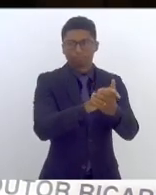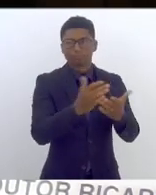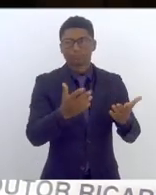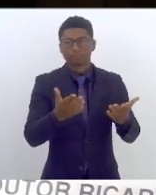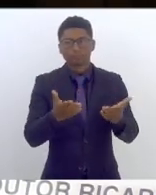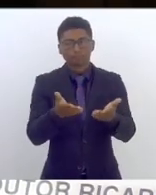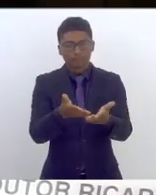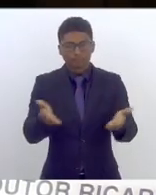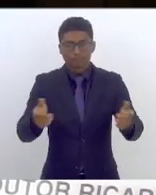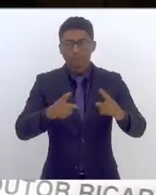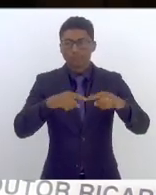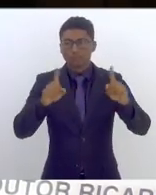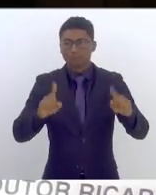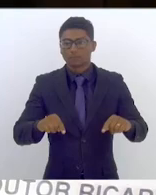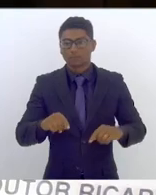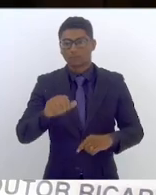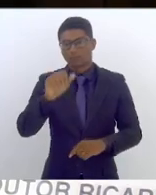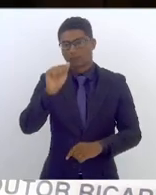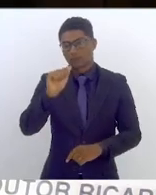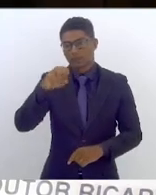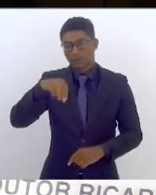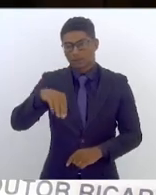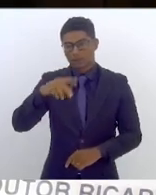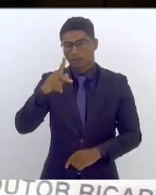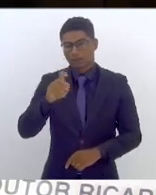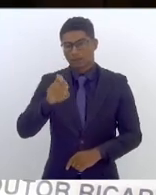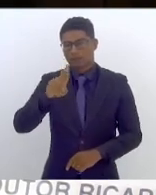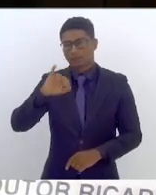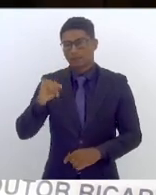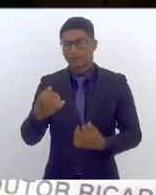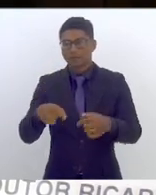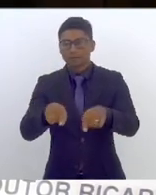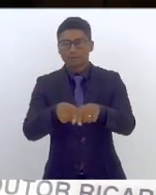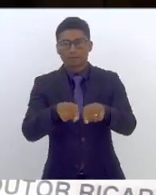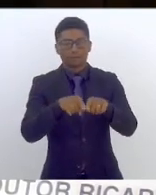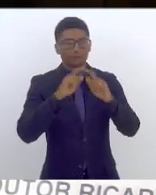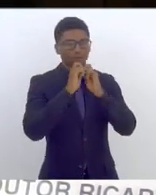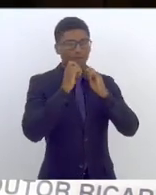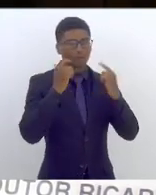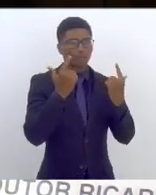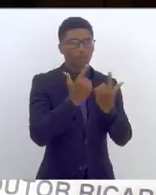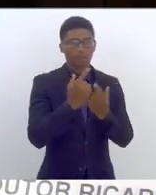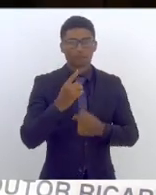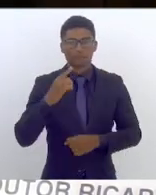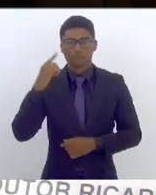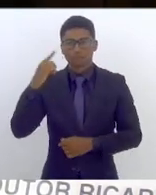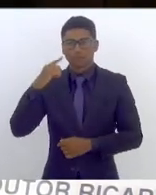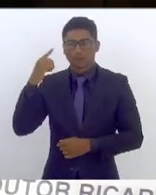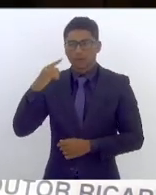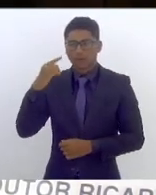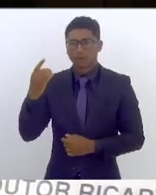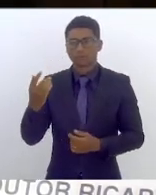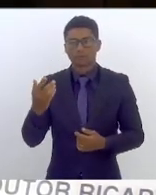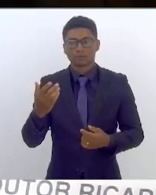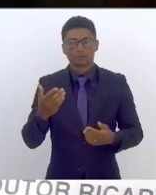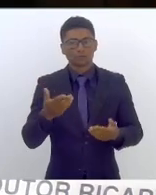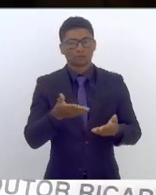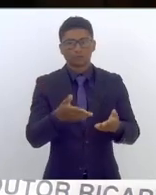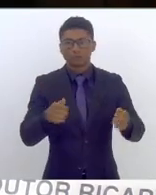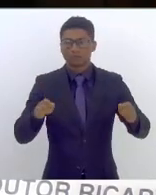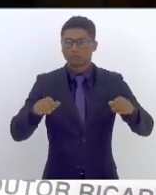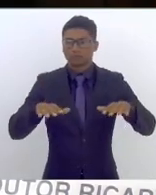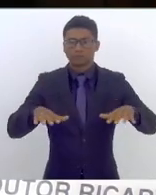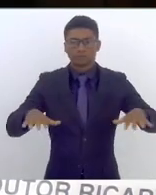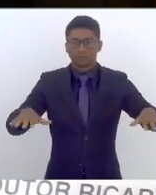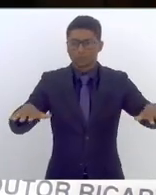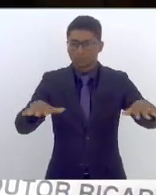funcionários da amperj da alerj advogados defensores públicos minhas senhoras meus senhores não se tratam